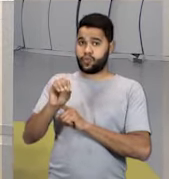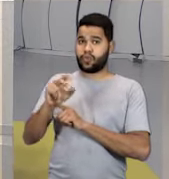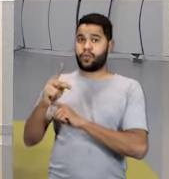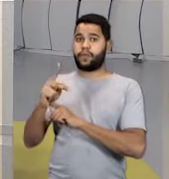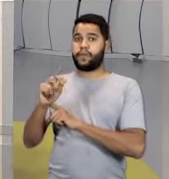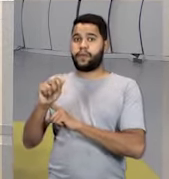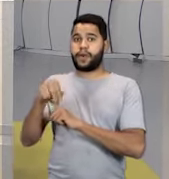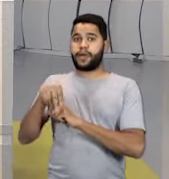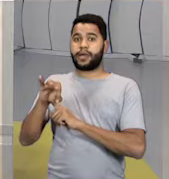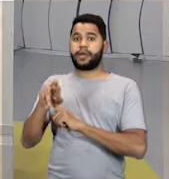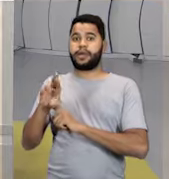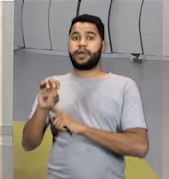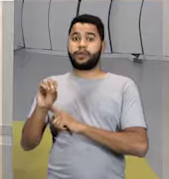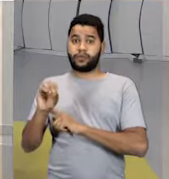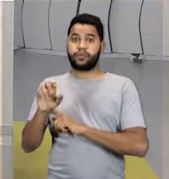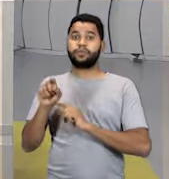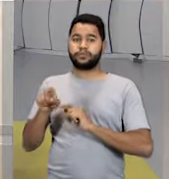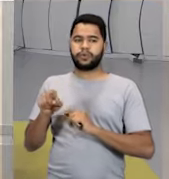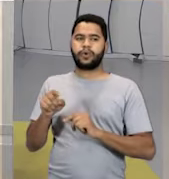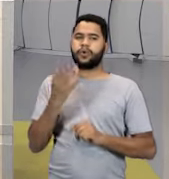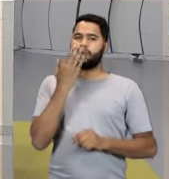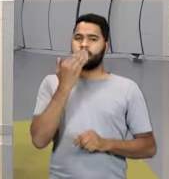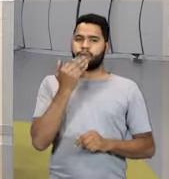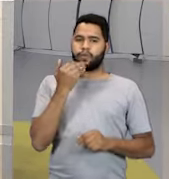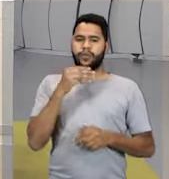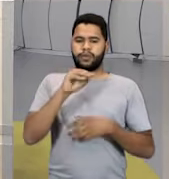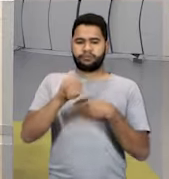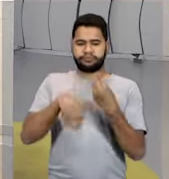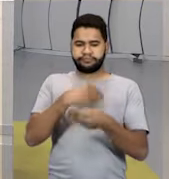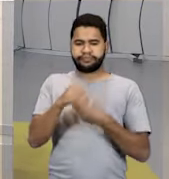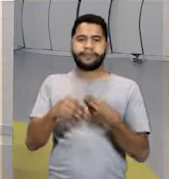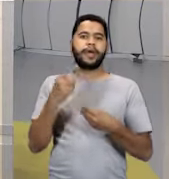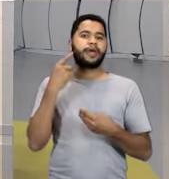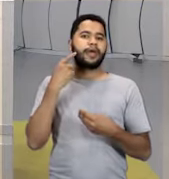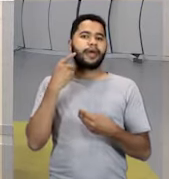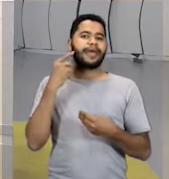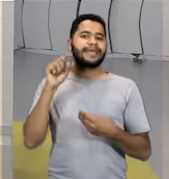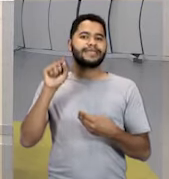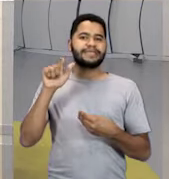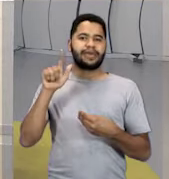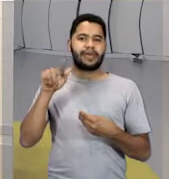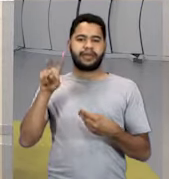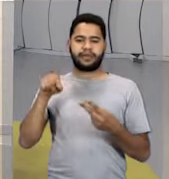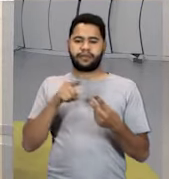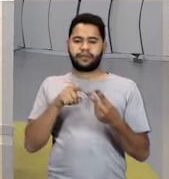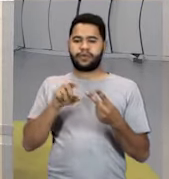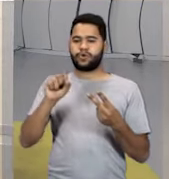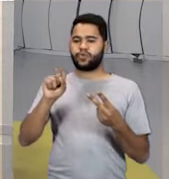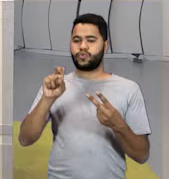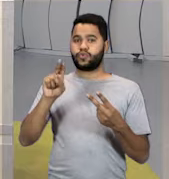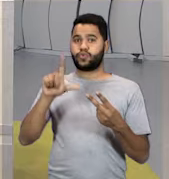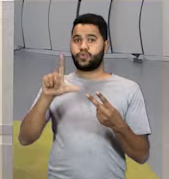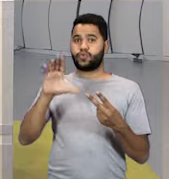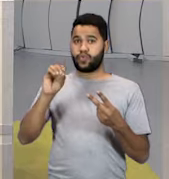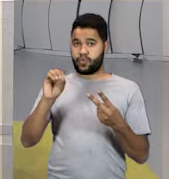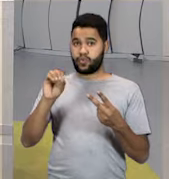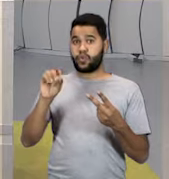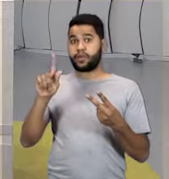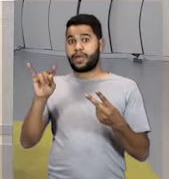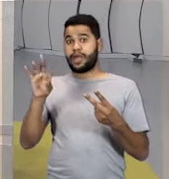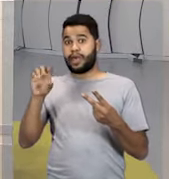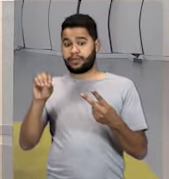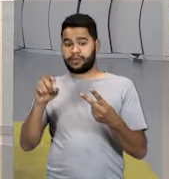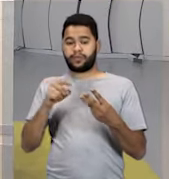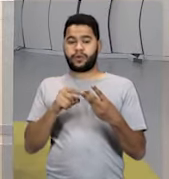aqui misturado nesse alimento que a gente comeu saliva, suco gástrico, suco pancreático